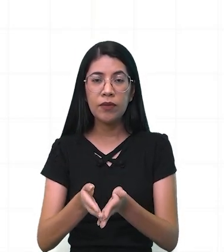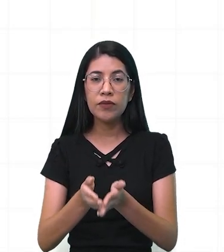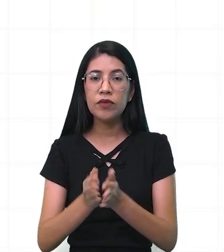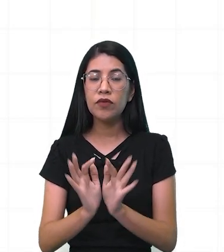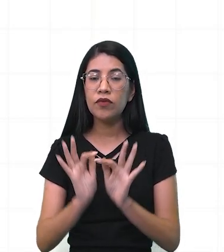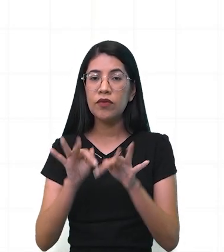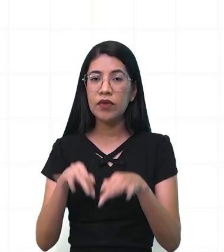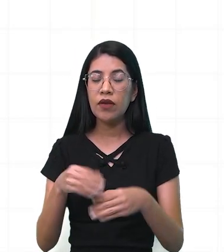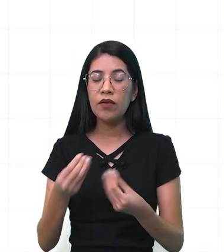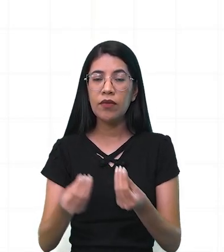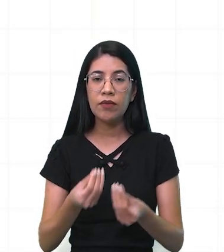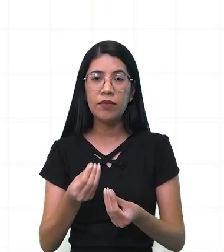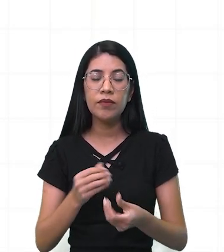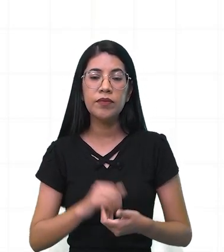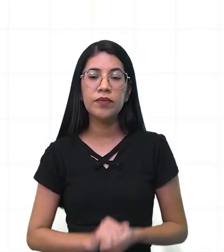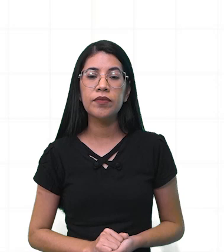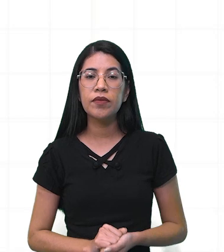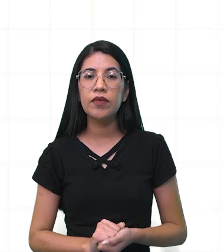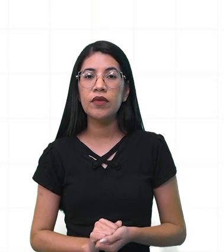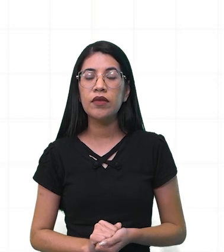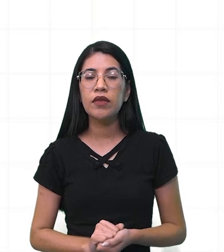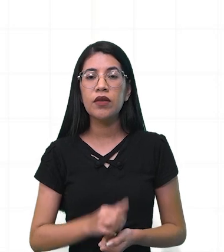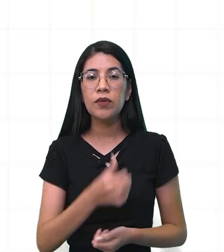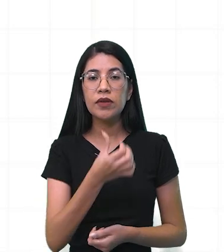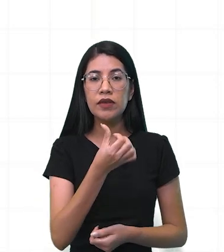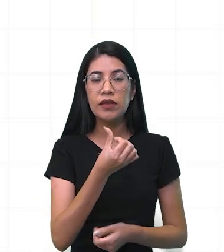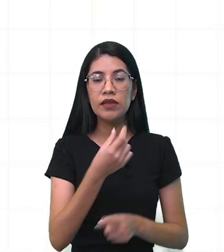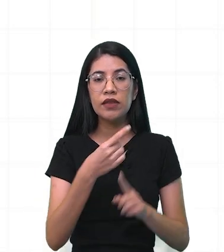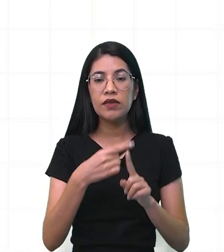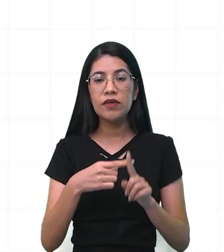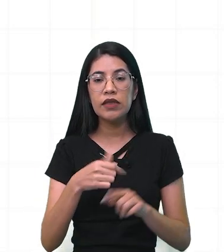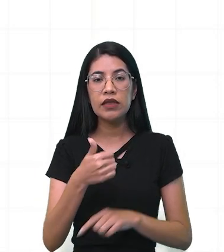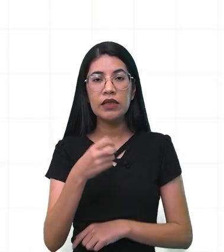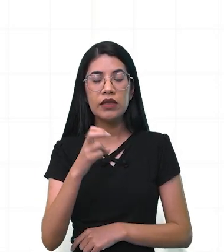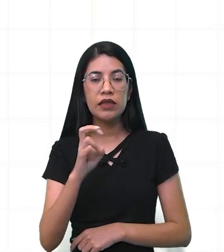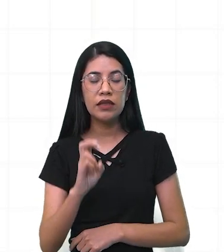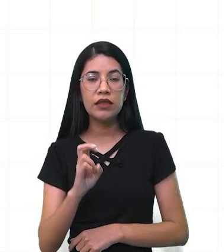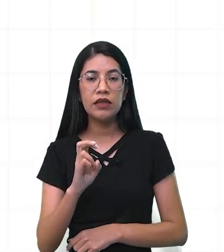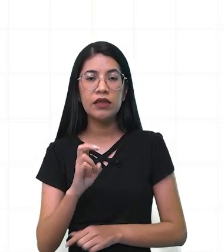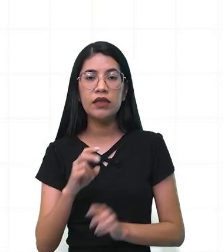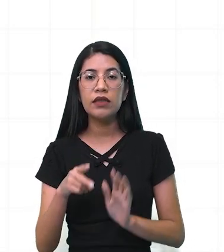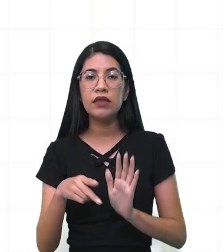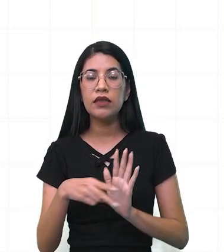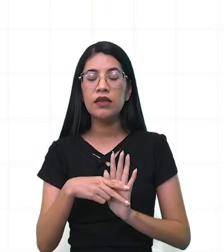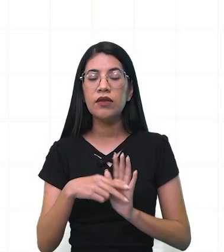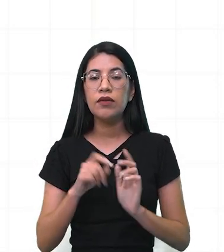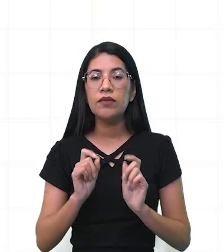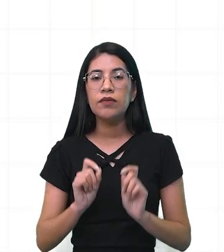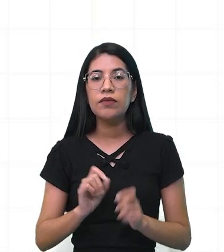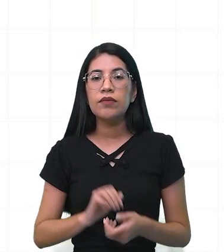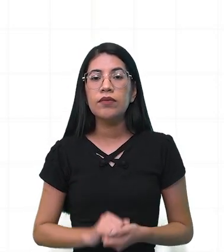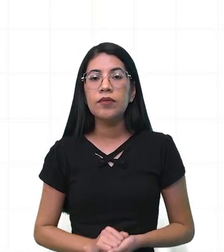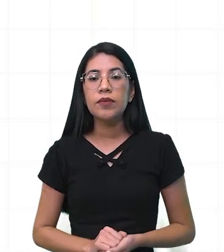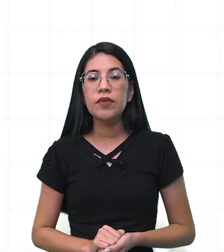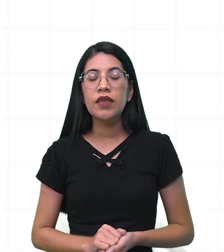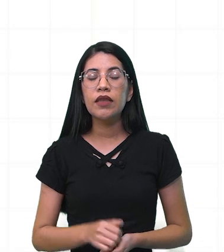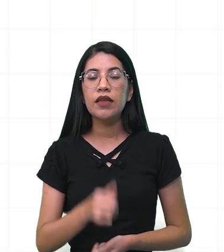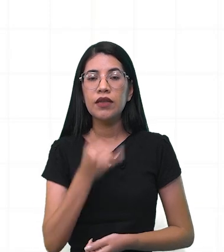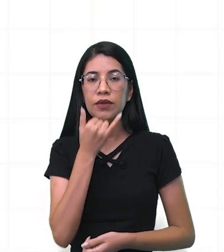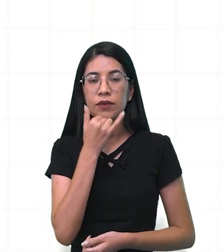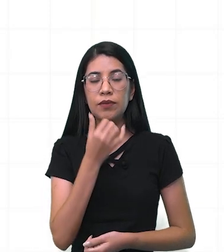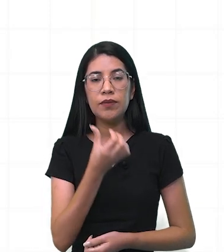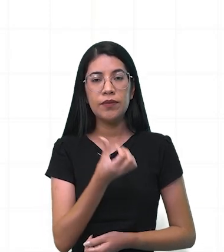final? Dá quanto? Então, eu tenho 6 vezes 15. Então, 6 vezes 15, não, desculpa, 6